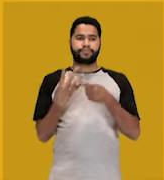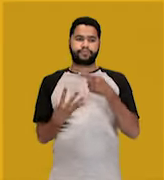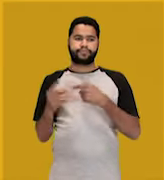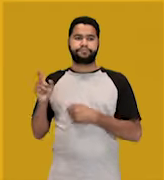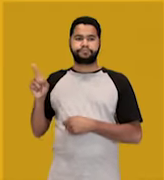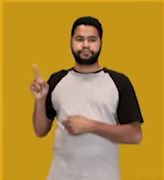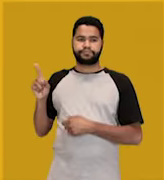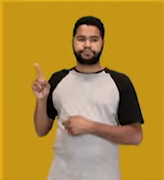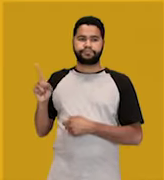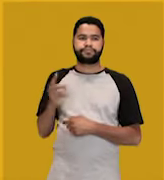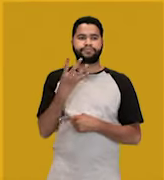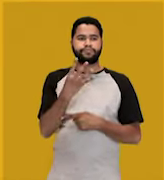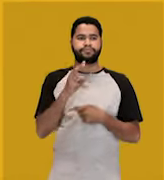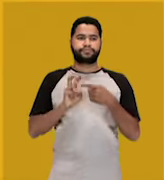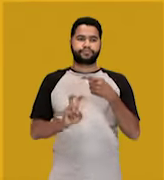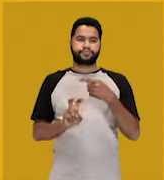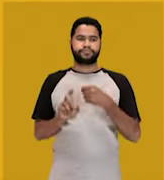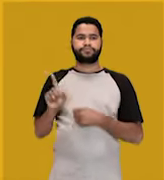3/4,